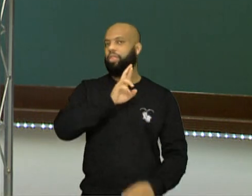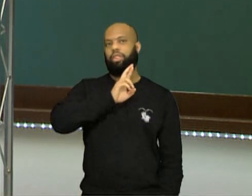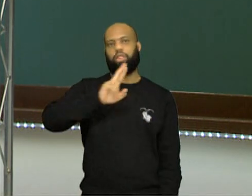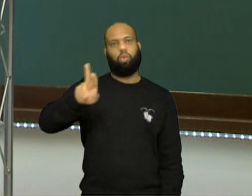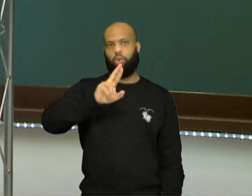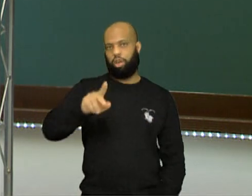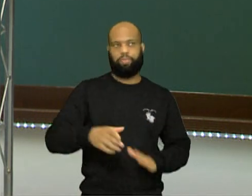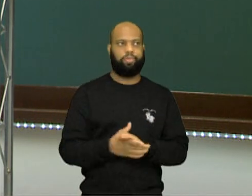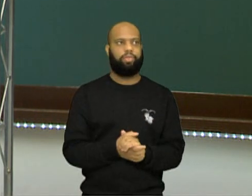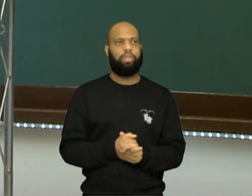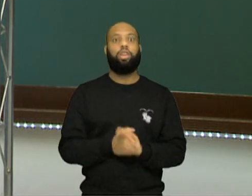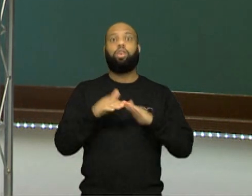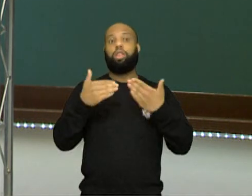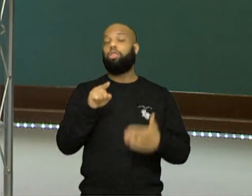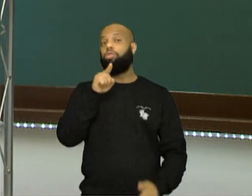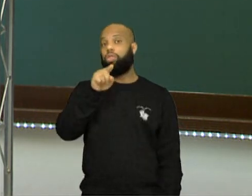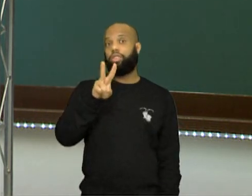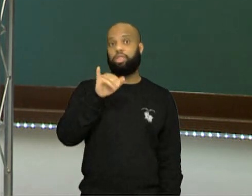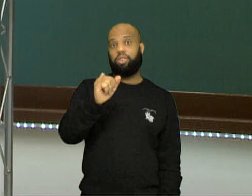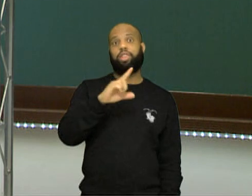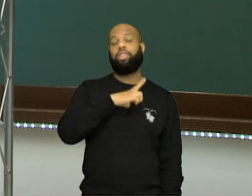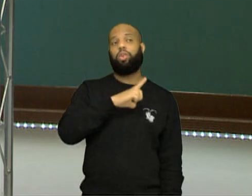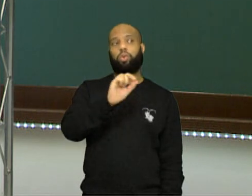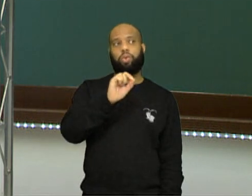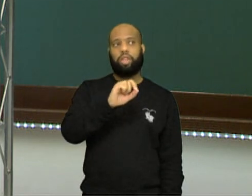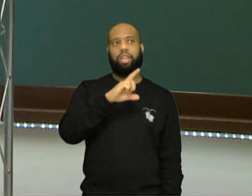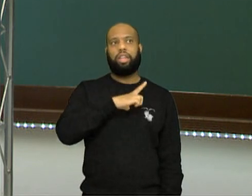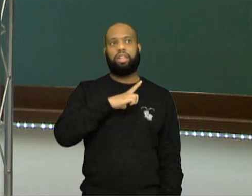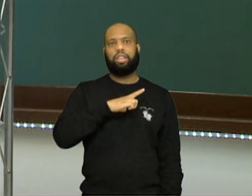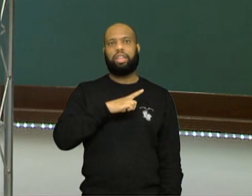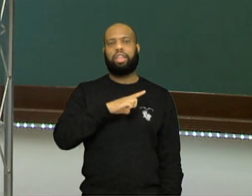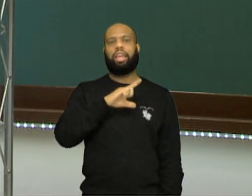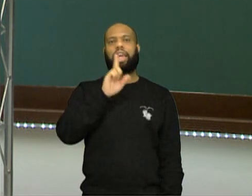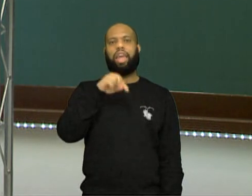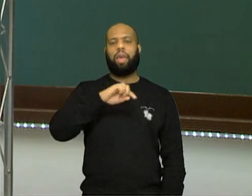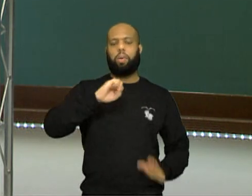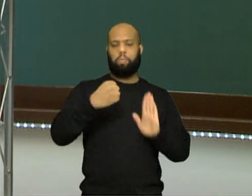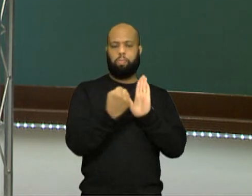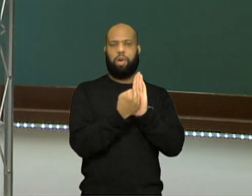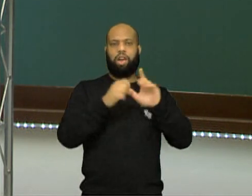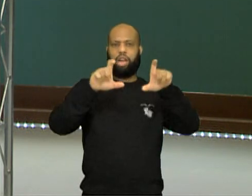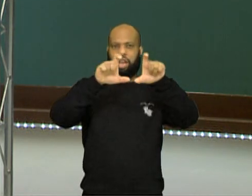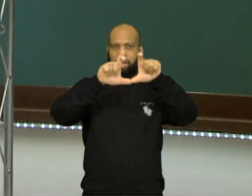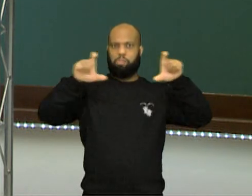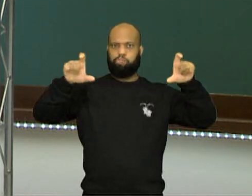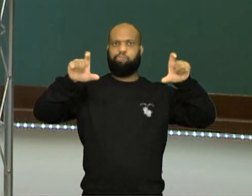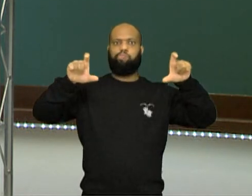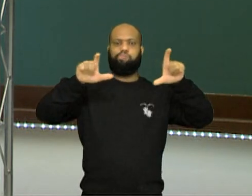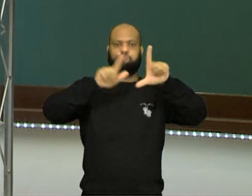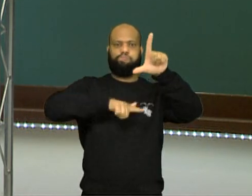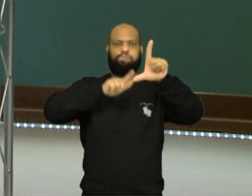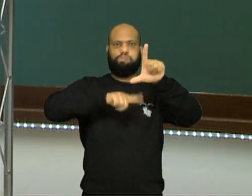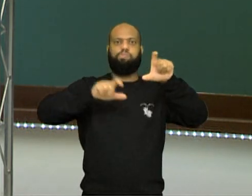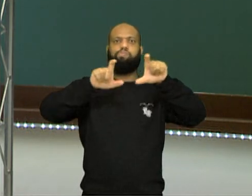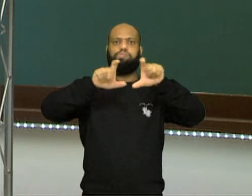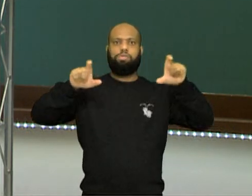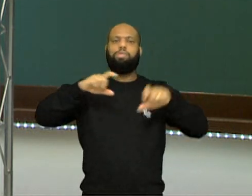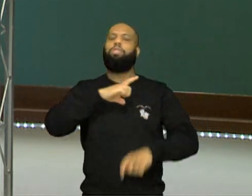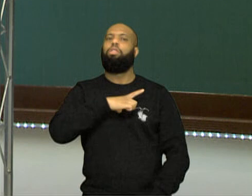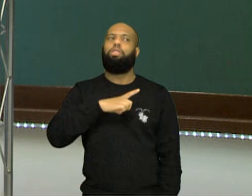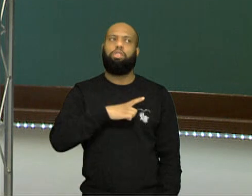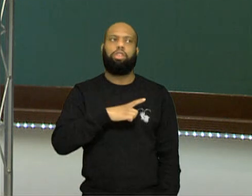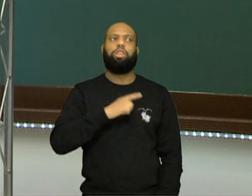não. Você vai ter lá, então, o slogan, o foco da campanha em destaque, em letras